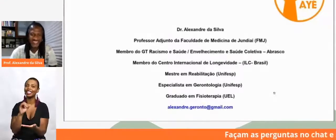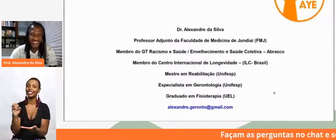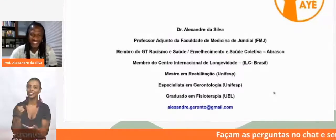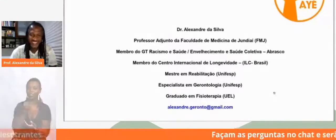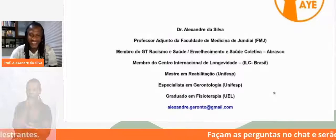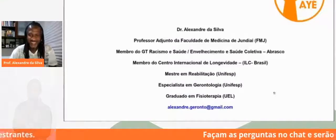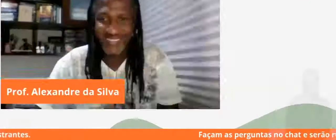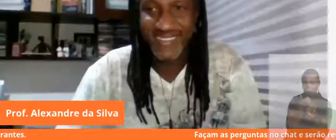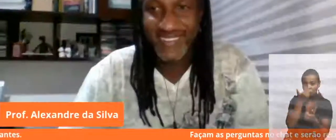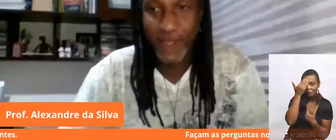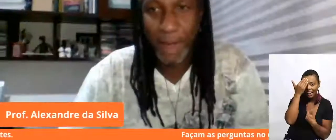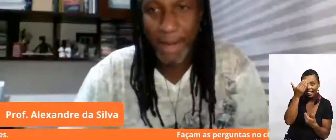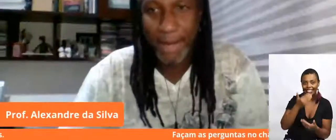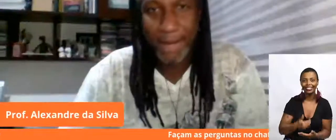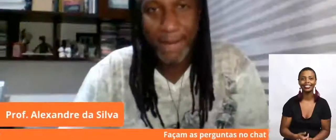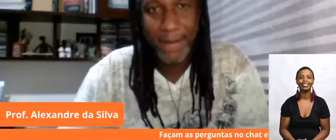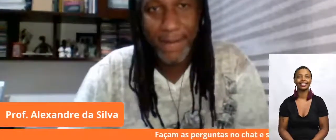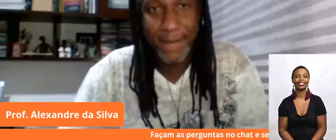Obrigado.